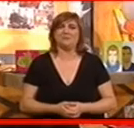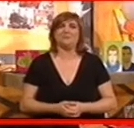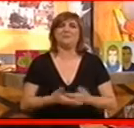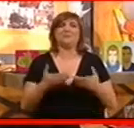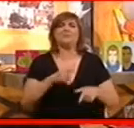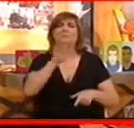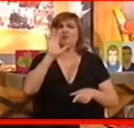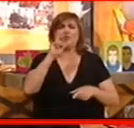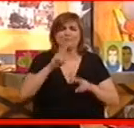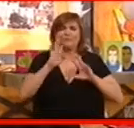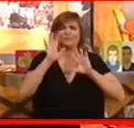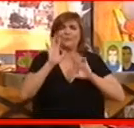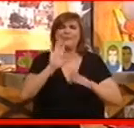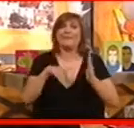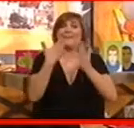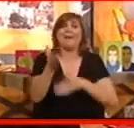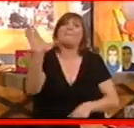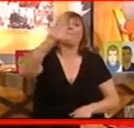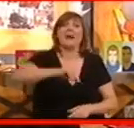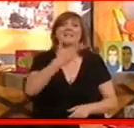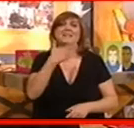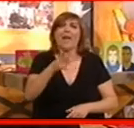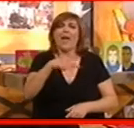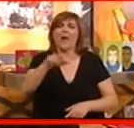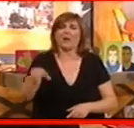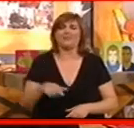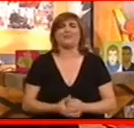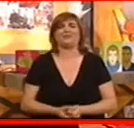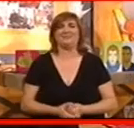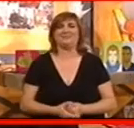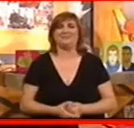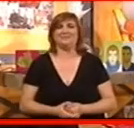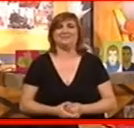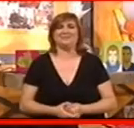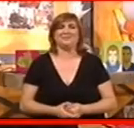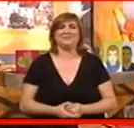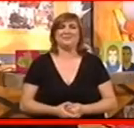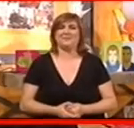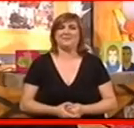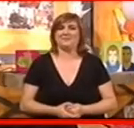Já devem ter adivinhado, vamos dar mais 100 euros! Ah, que maravilha!